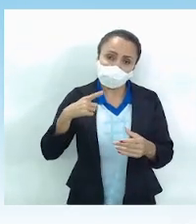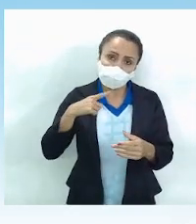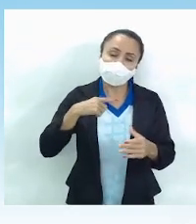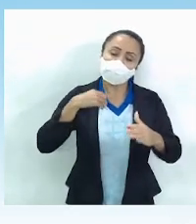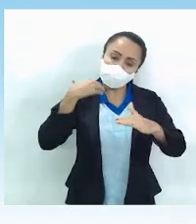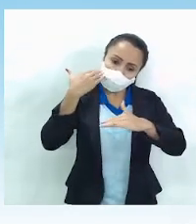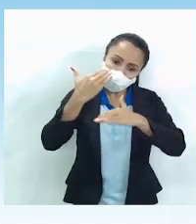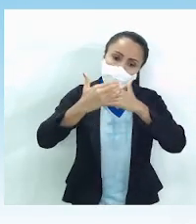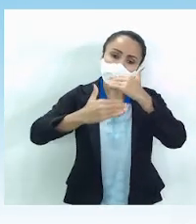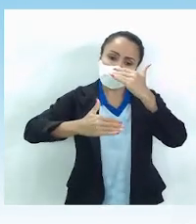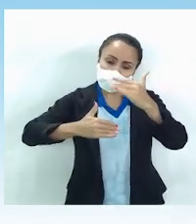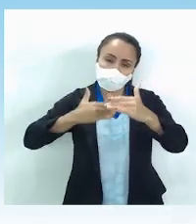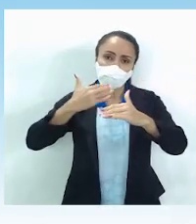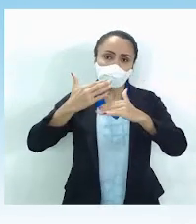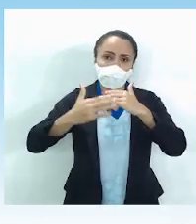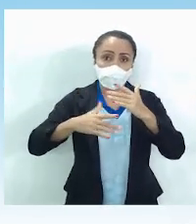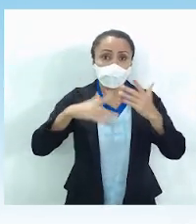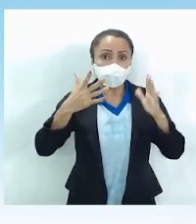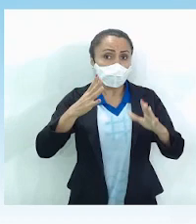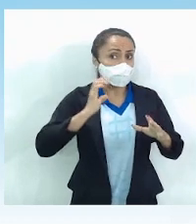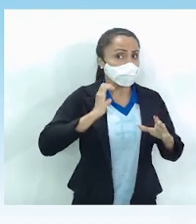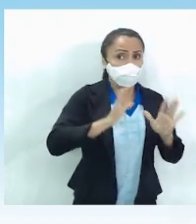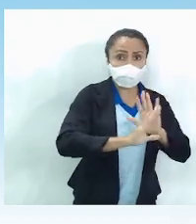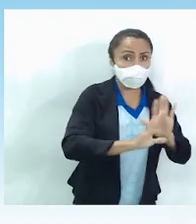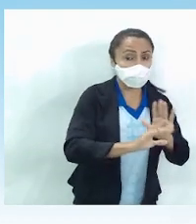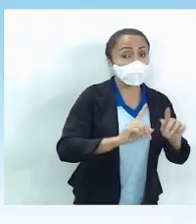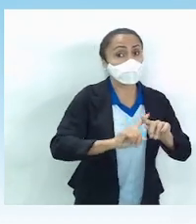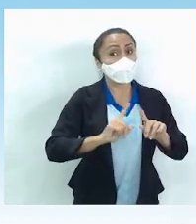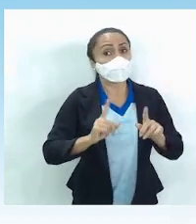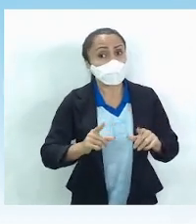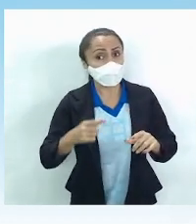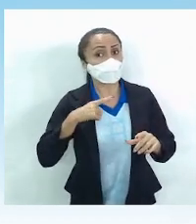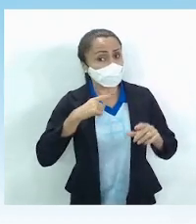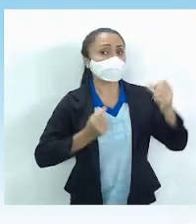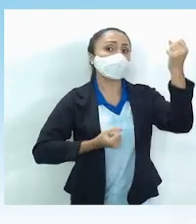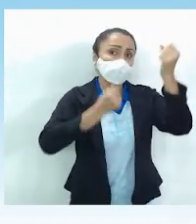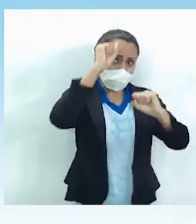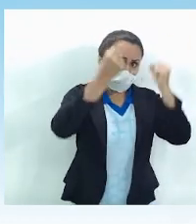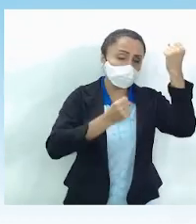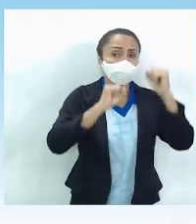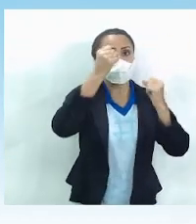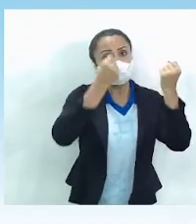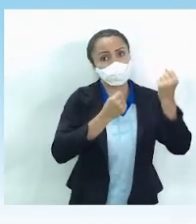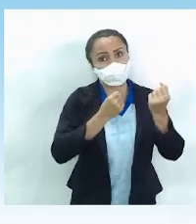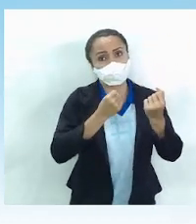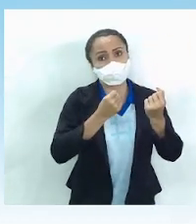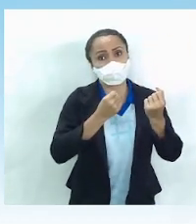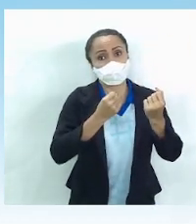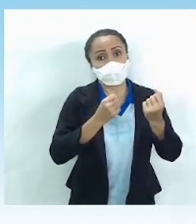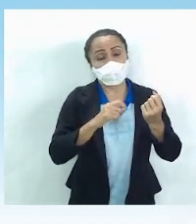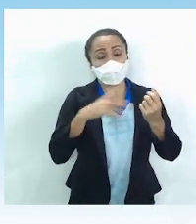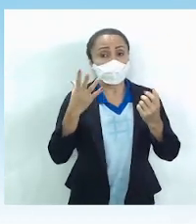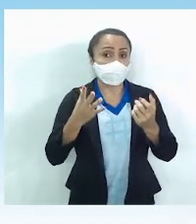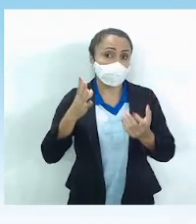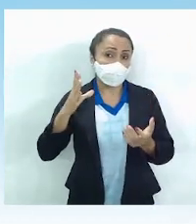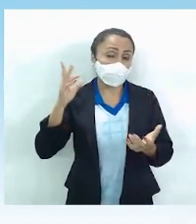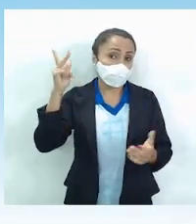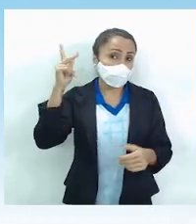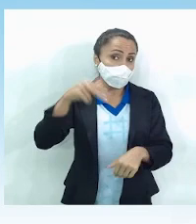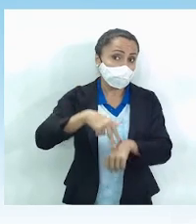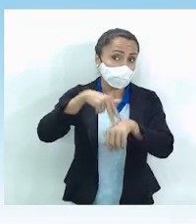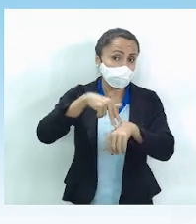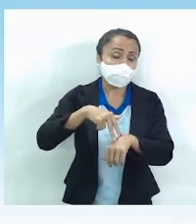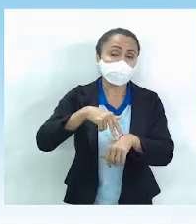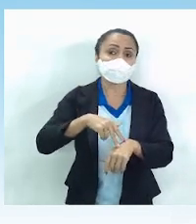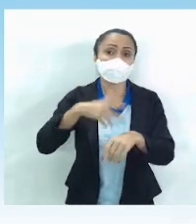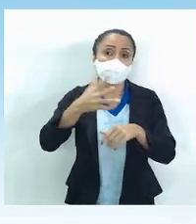desenvolvimento, que não são países ricos, mas eles possuem uma industrialização, né? Uma presença muito grande